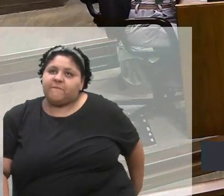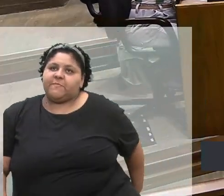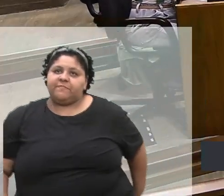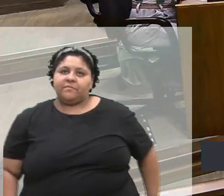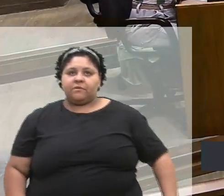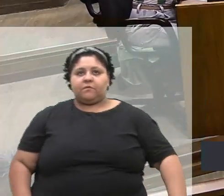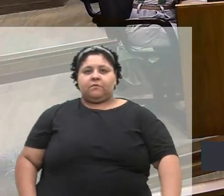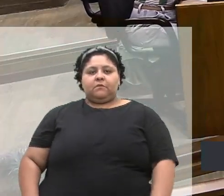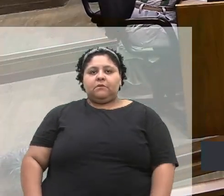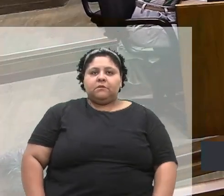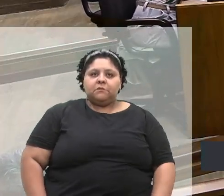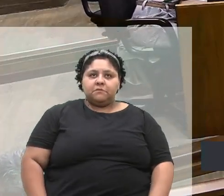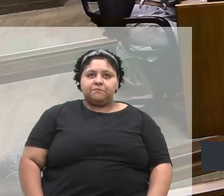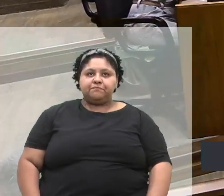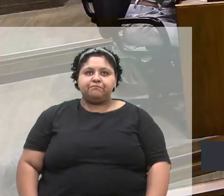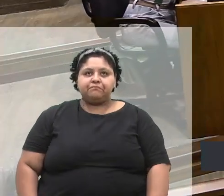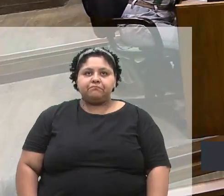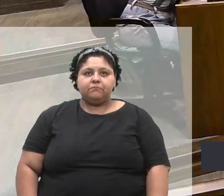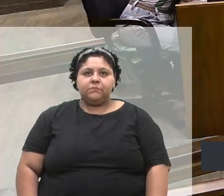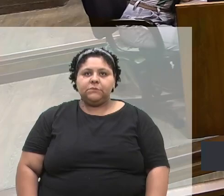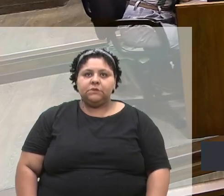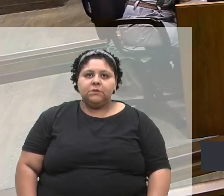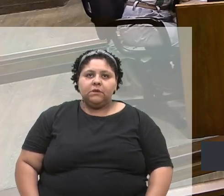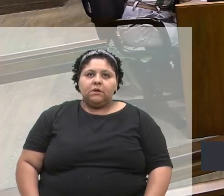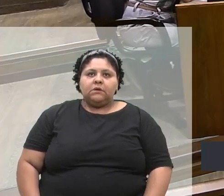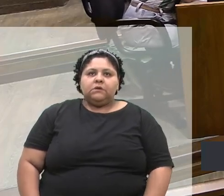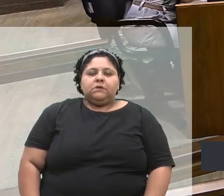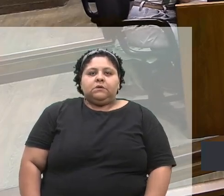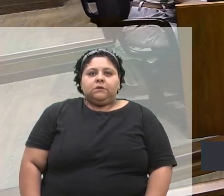Para declarar voto, senhora presidente.